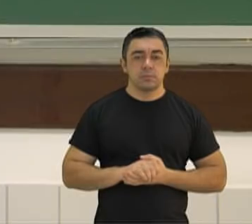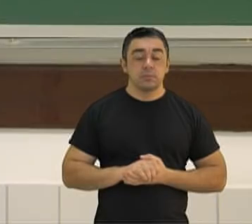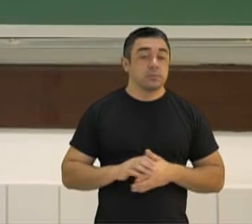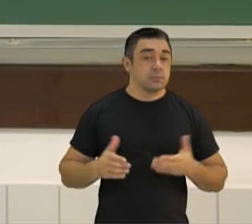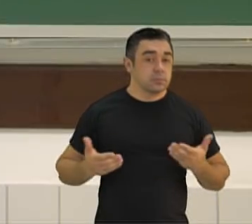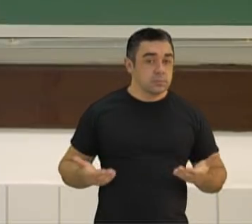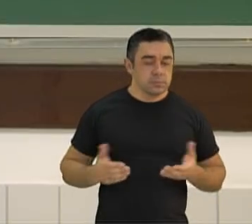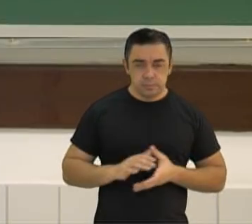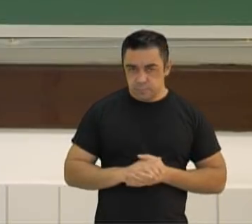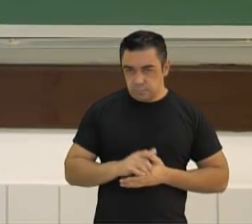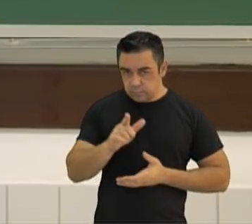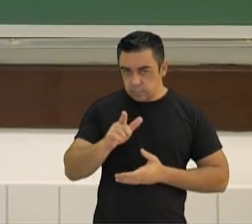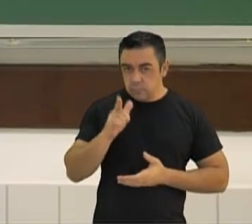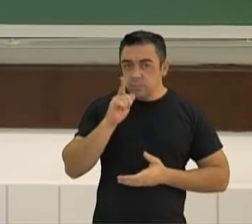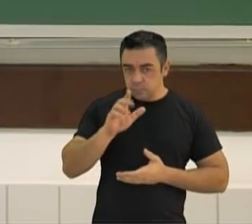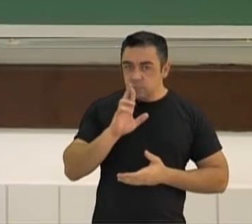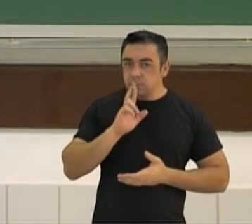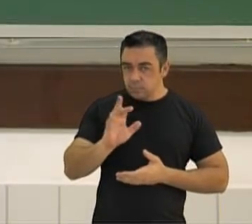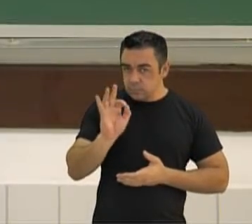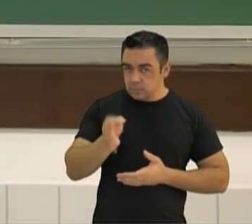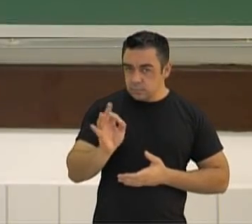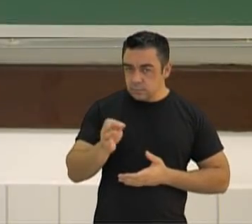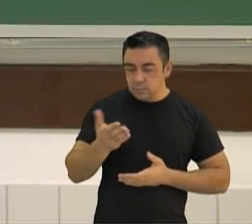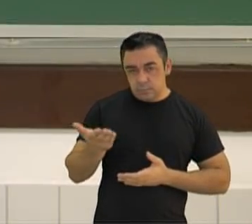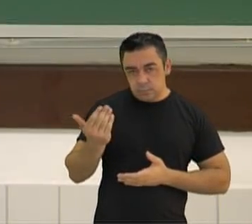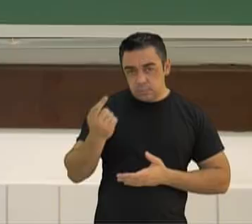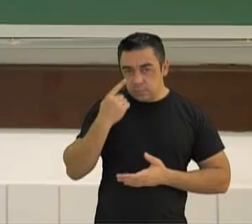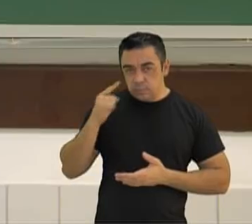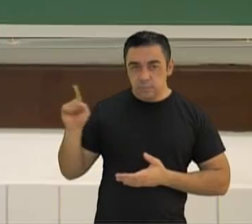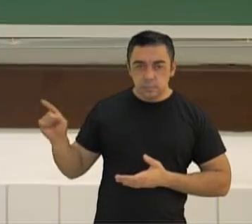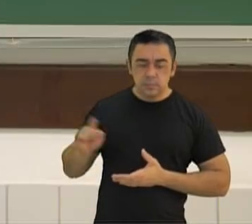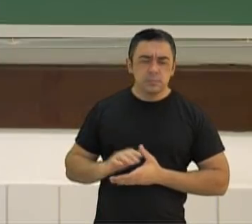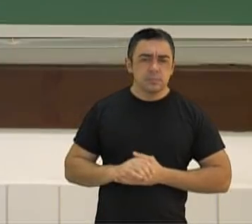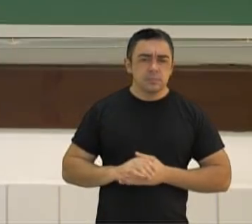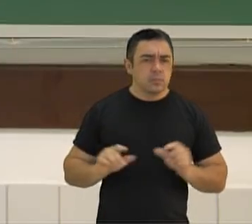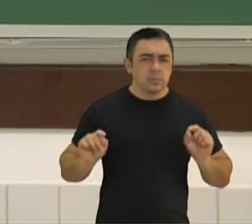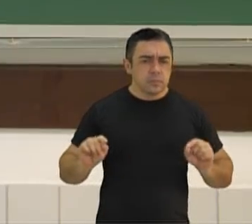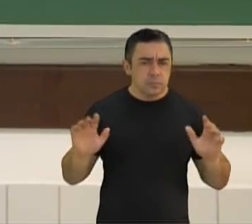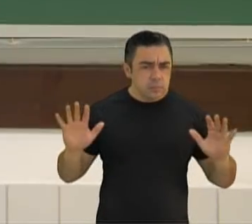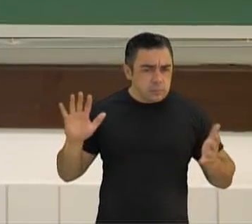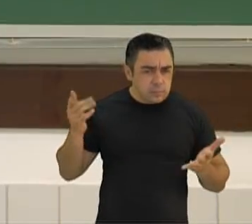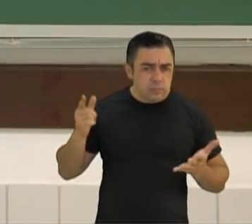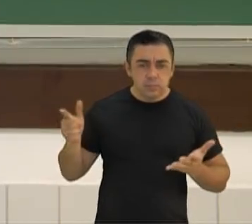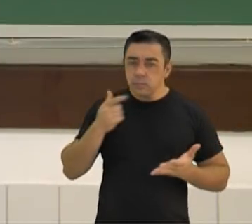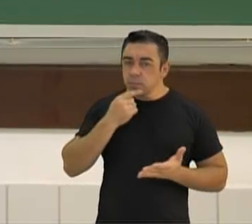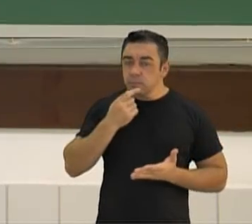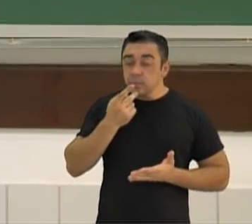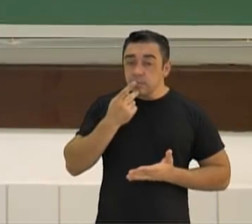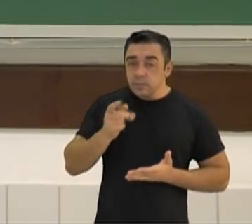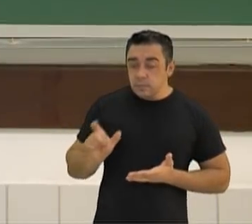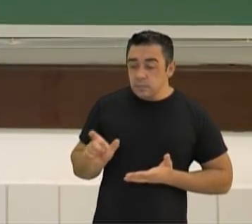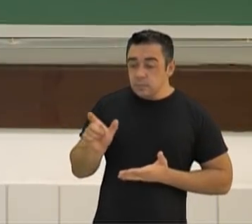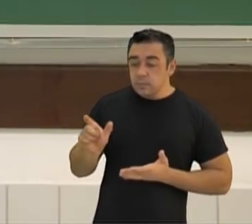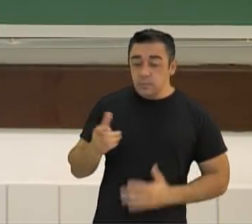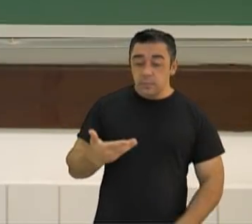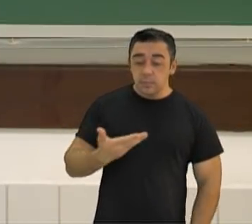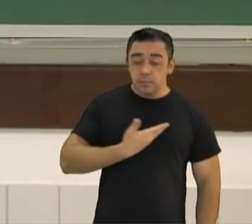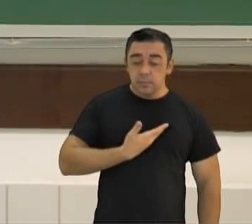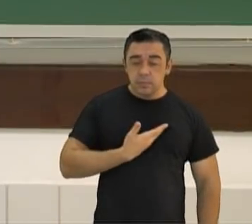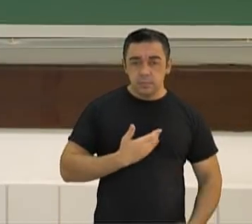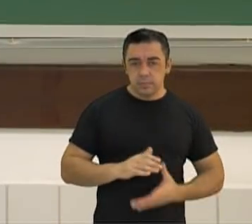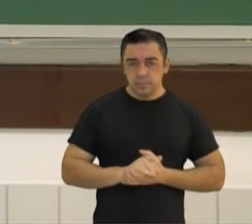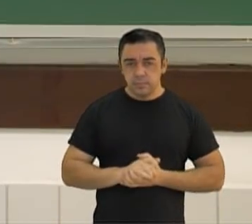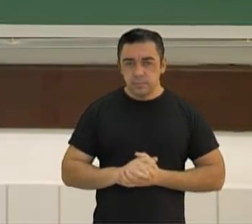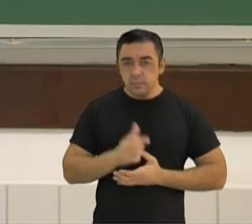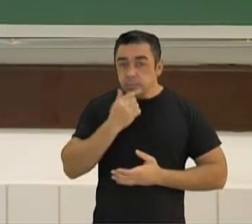E então, será que você acertou? Vamos lá? O que aconteceu quando o Murilo pronunciou a palavra amigos?